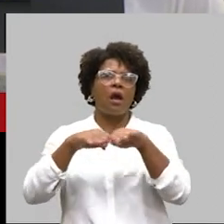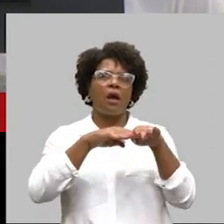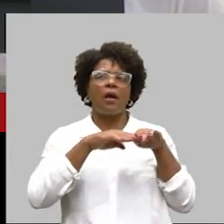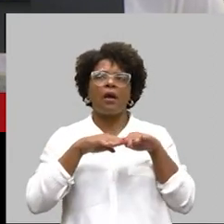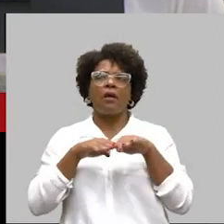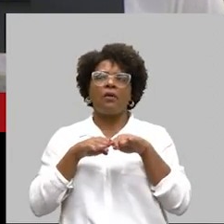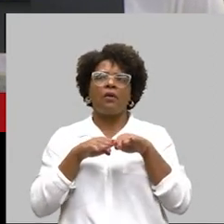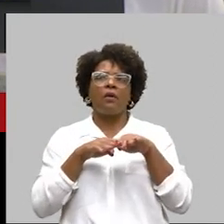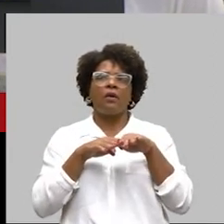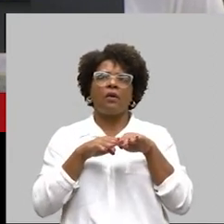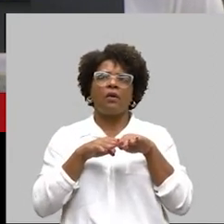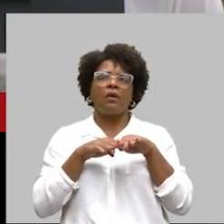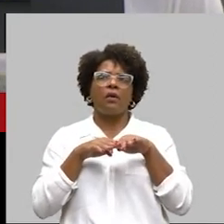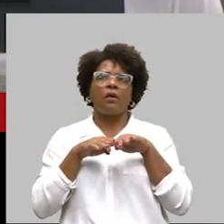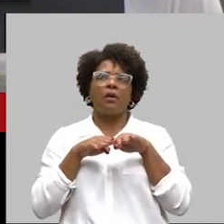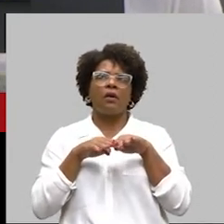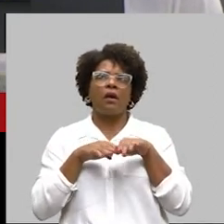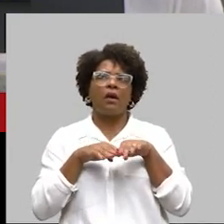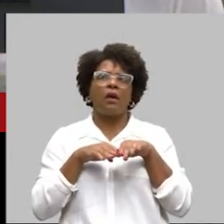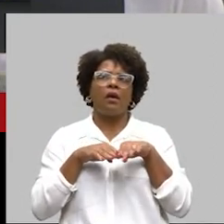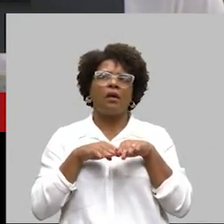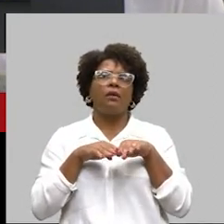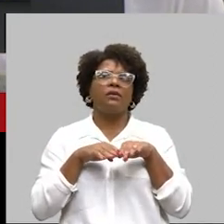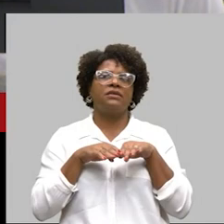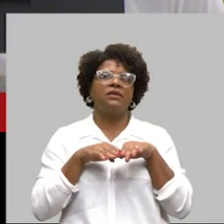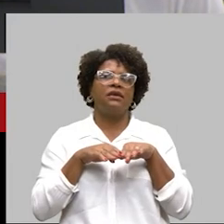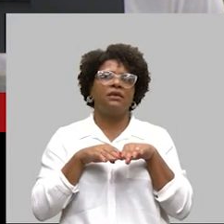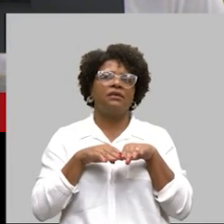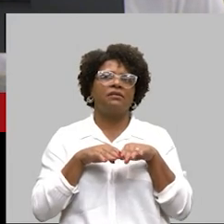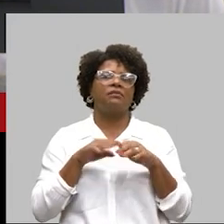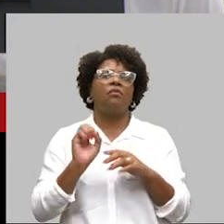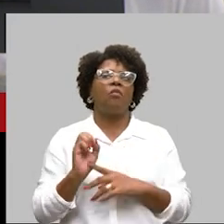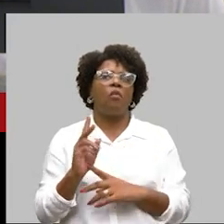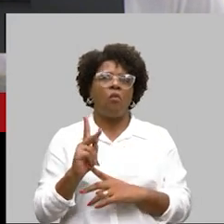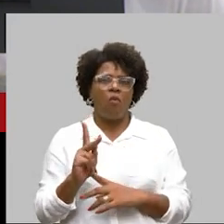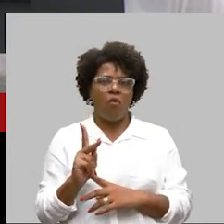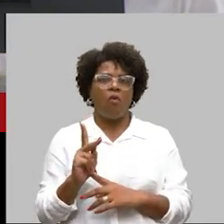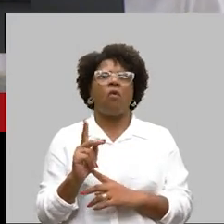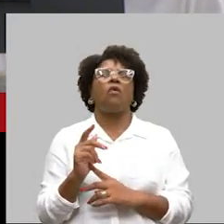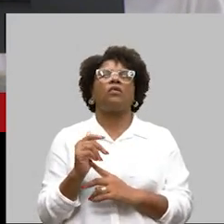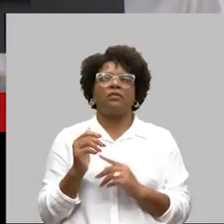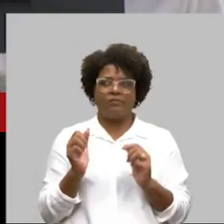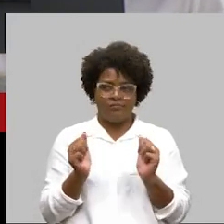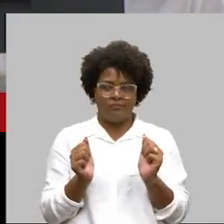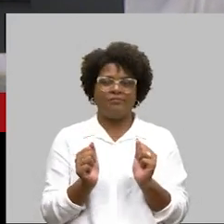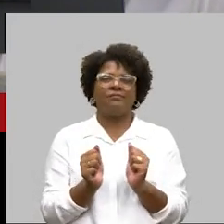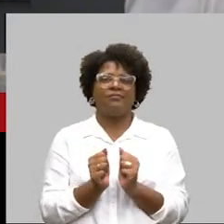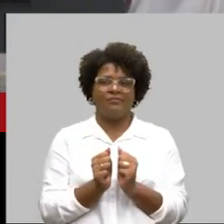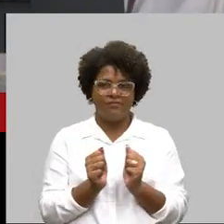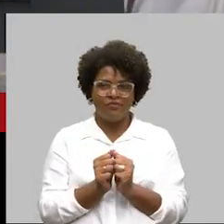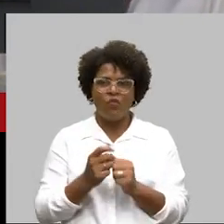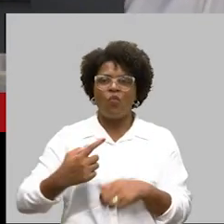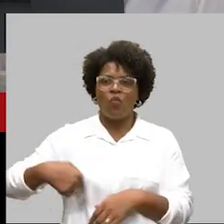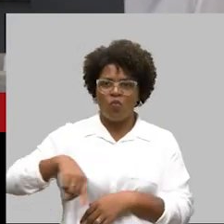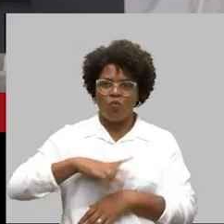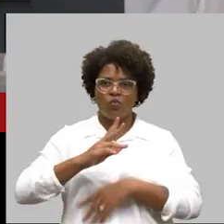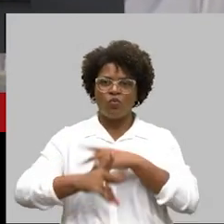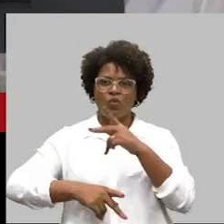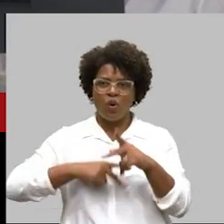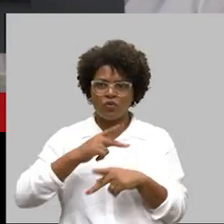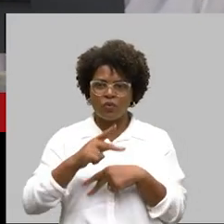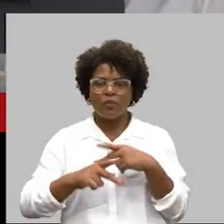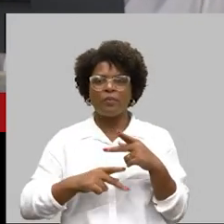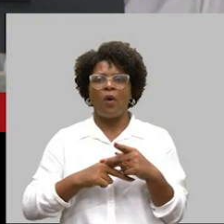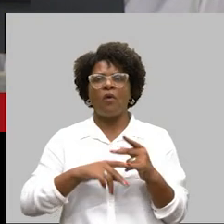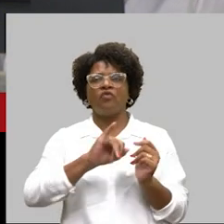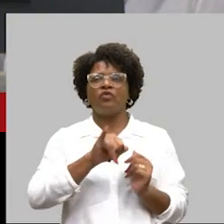comunidade e das escolas comunitárias seja dos Quilombolas seja do nosso povo geraizeiro